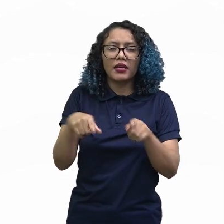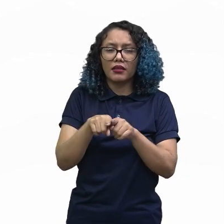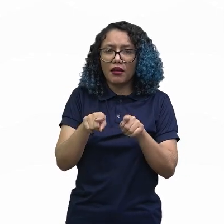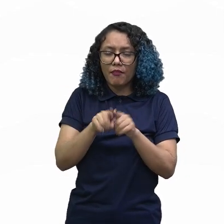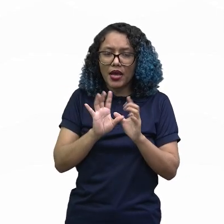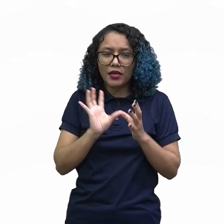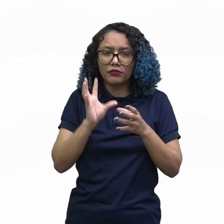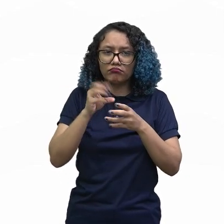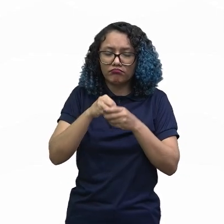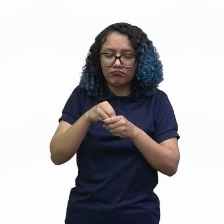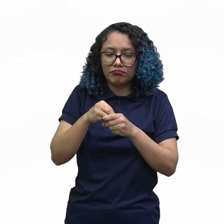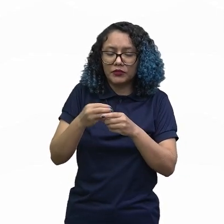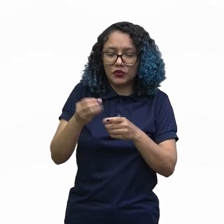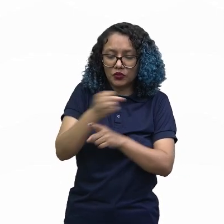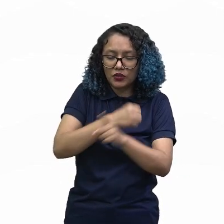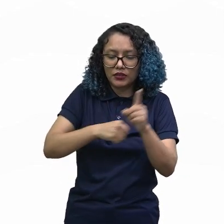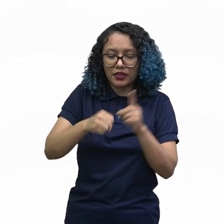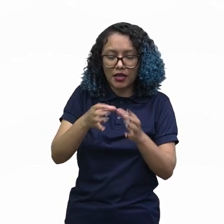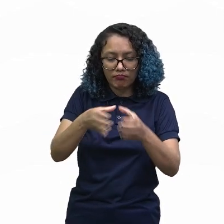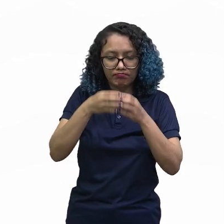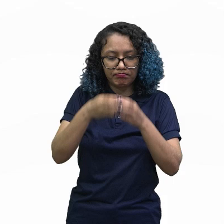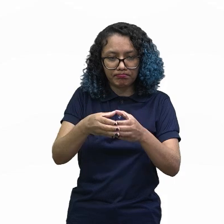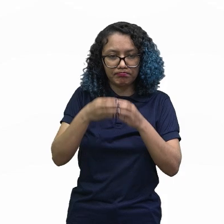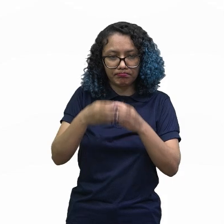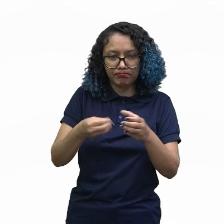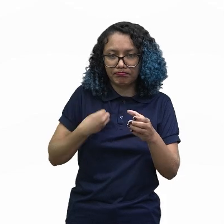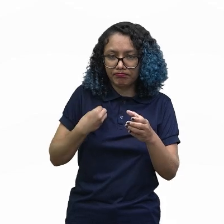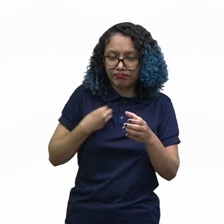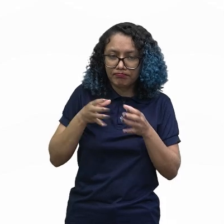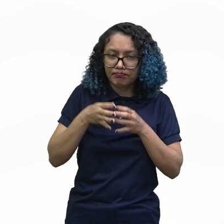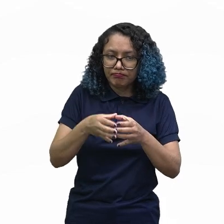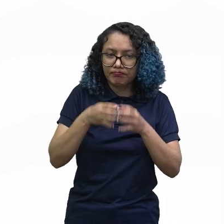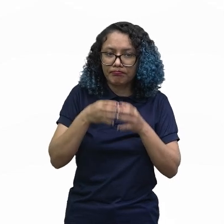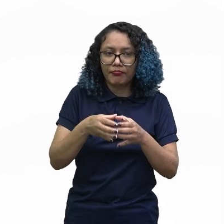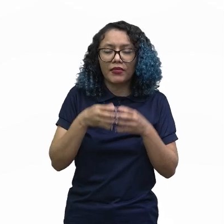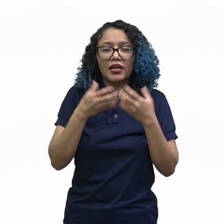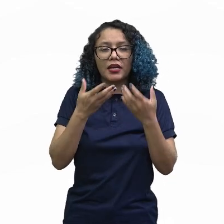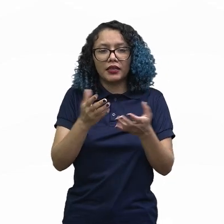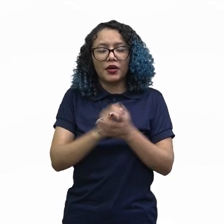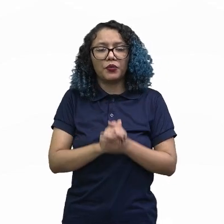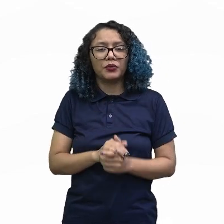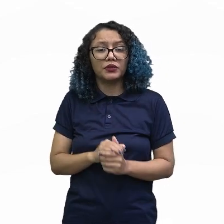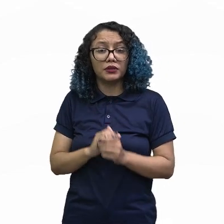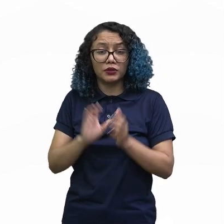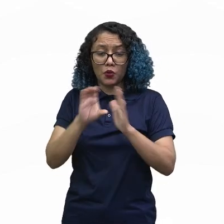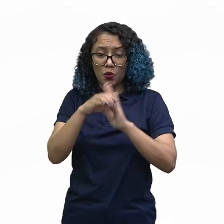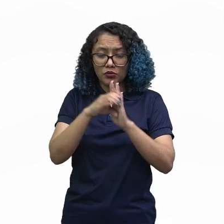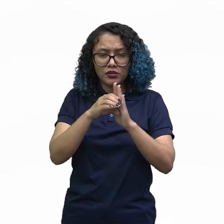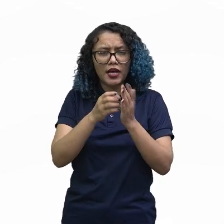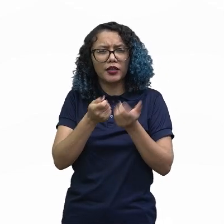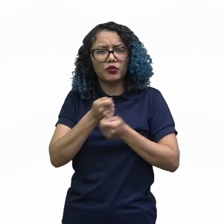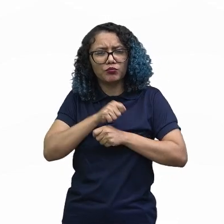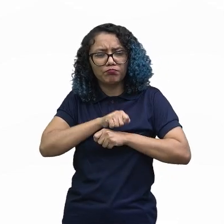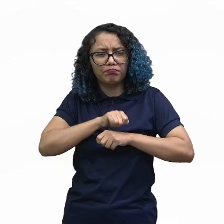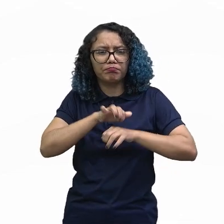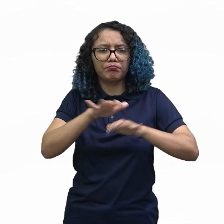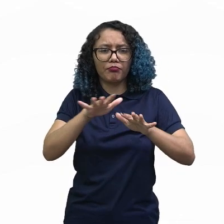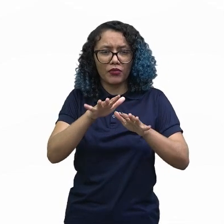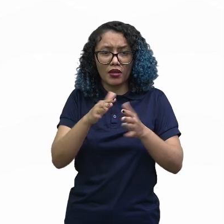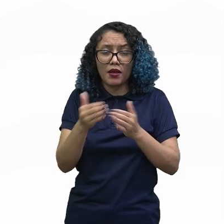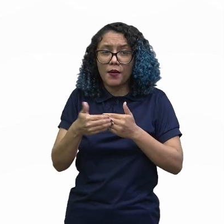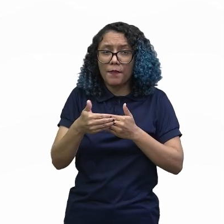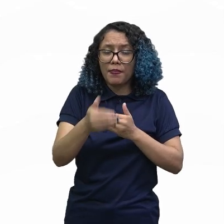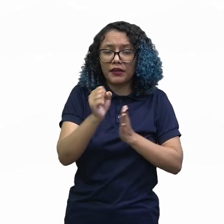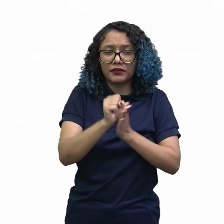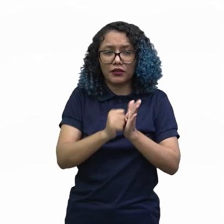sociedade. Esse conceito ganhou força especialmente a partir do século XX, com os movimentos